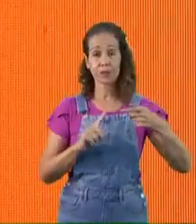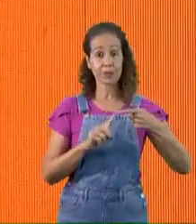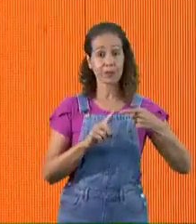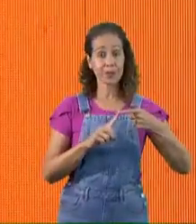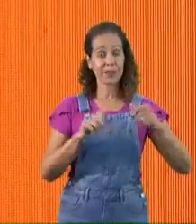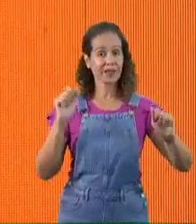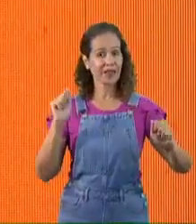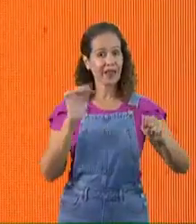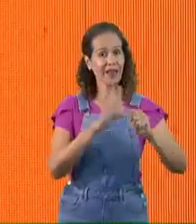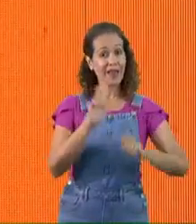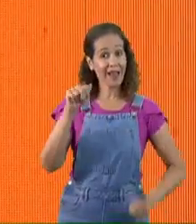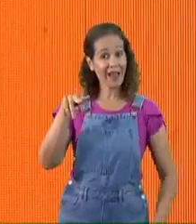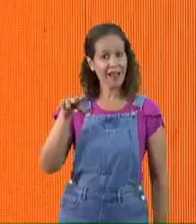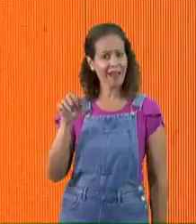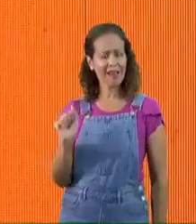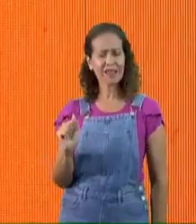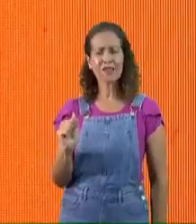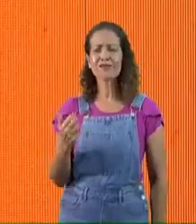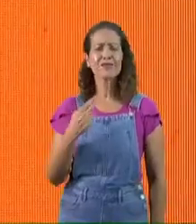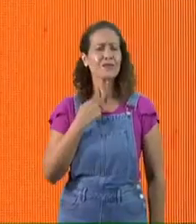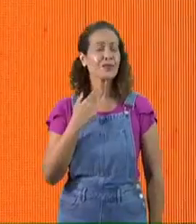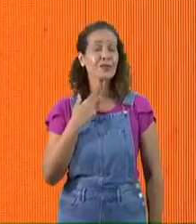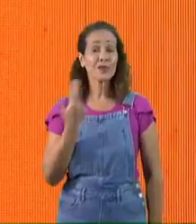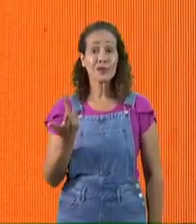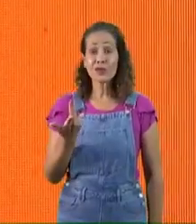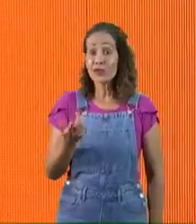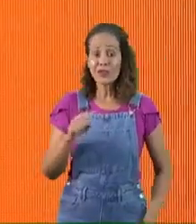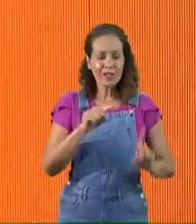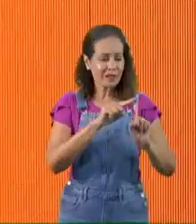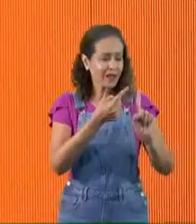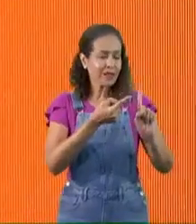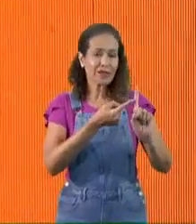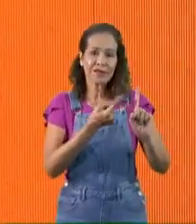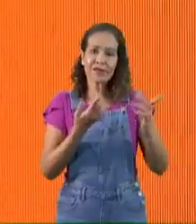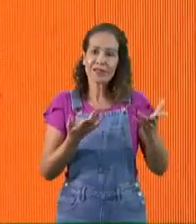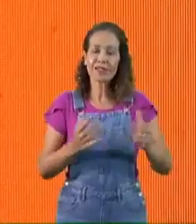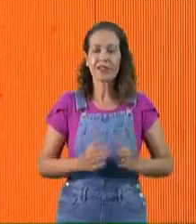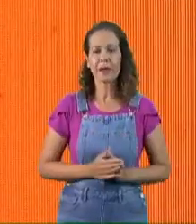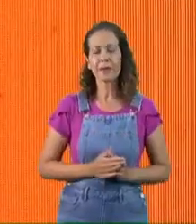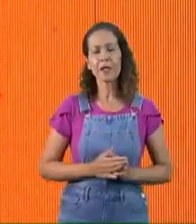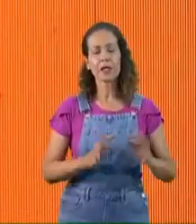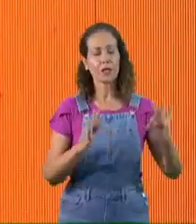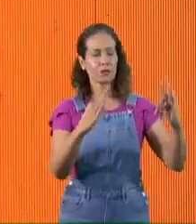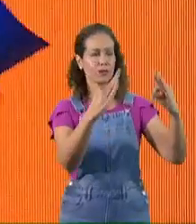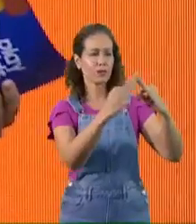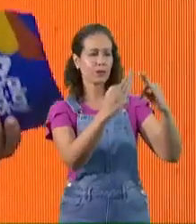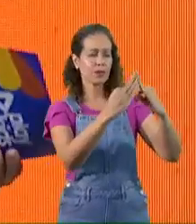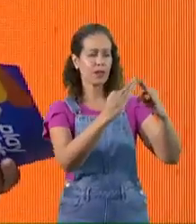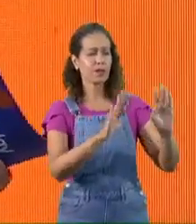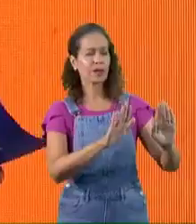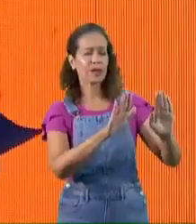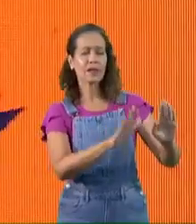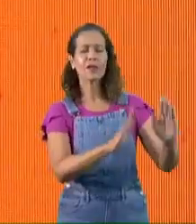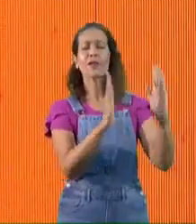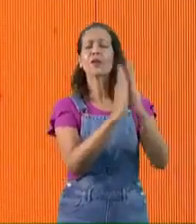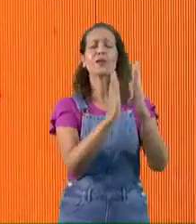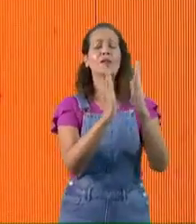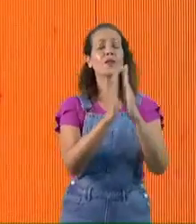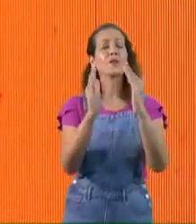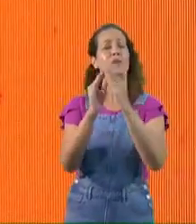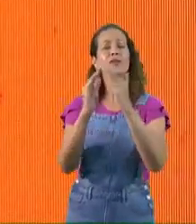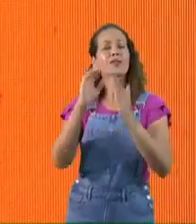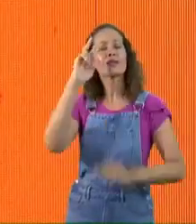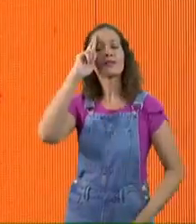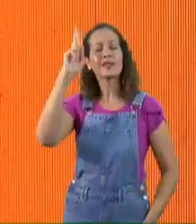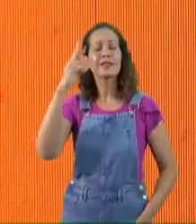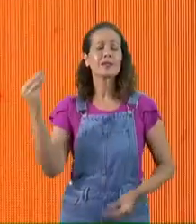de Ana. Ana, ela não podia ter filhos. E aí um dia ela estava ali no templo, no santuário, orando, pedindo ao Senhor para que o